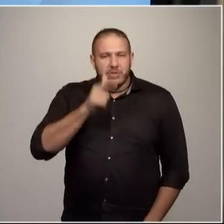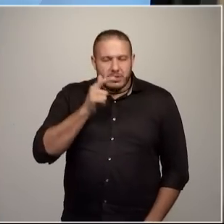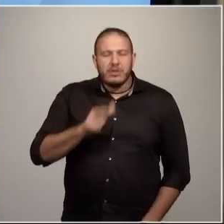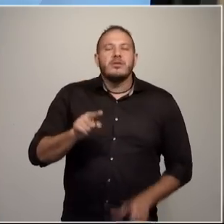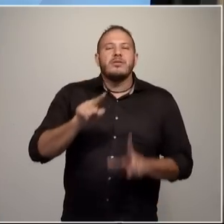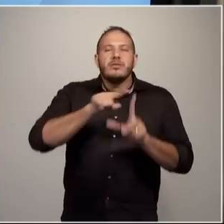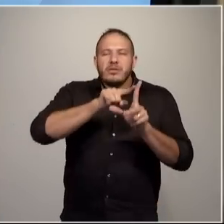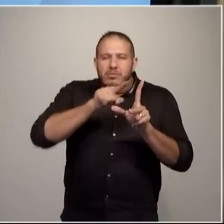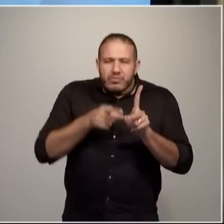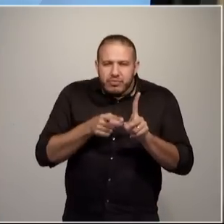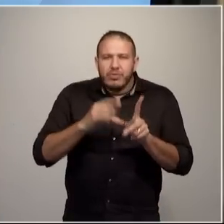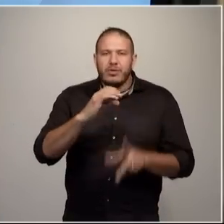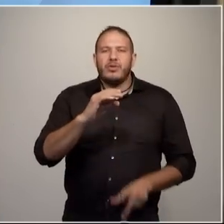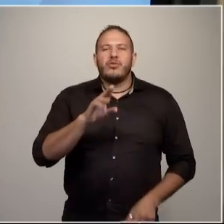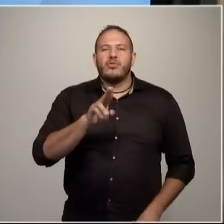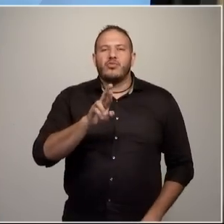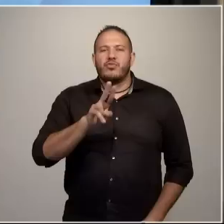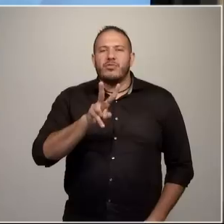nível